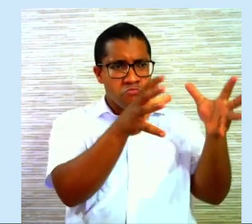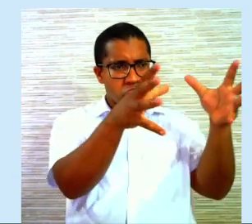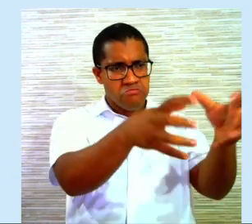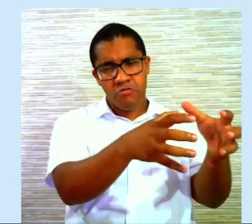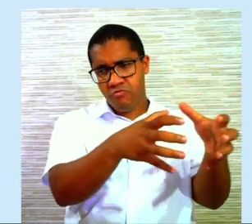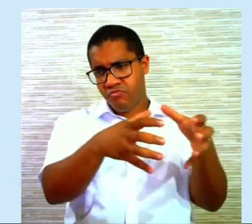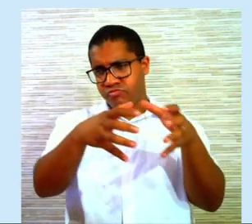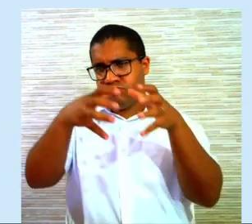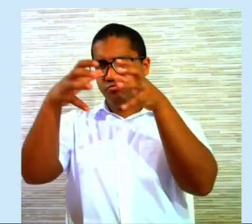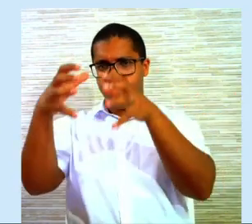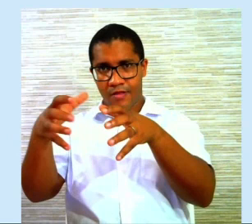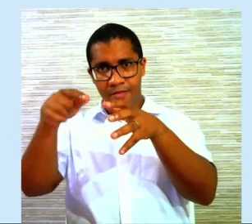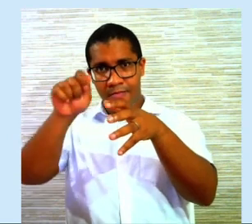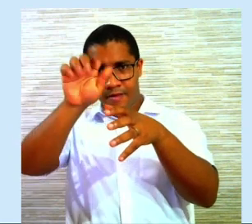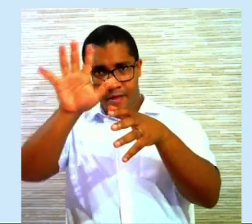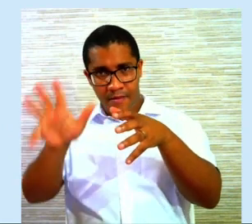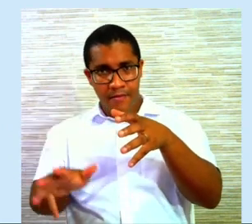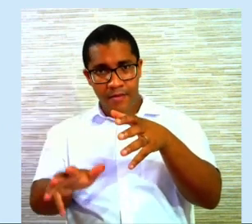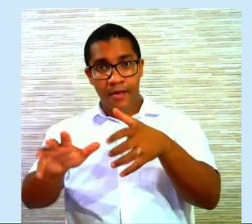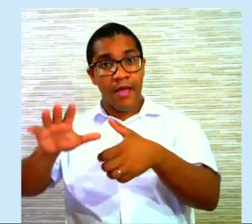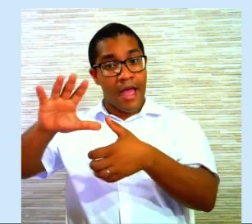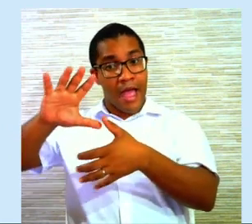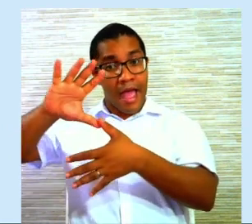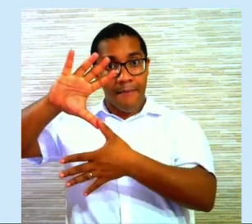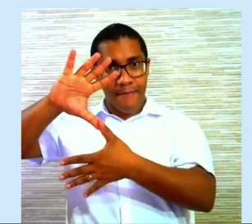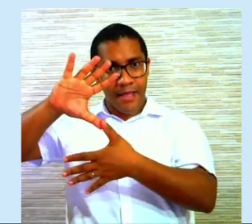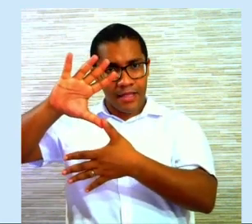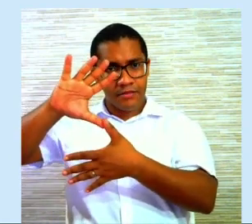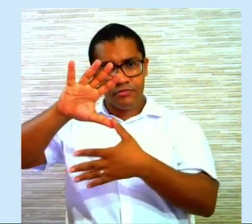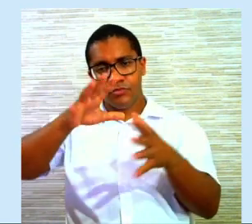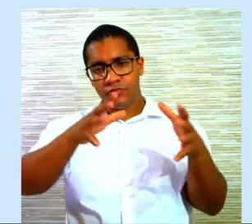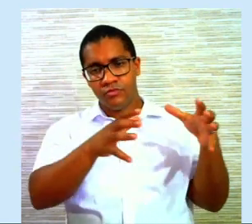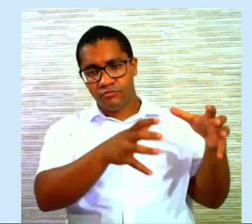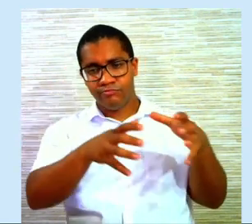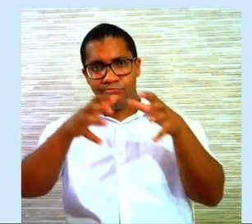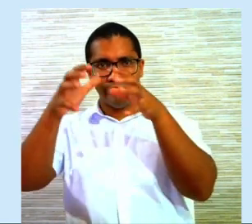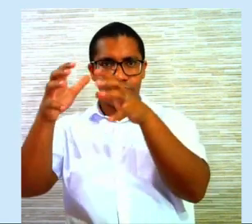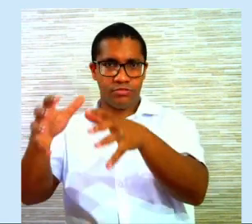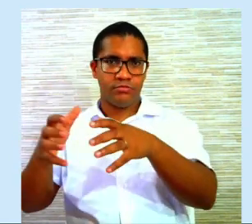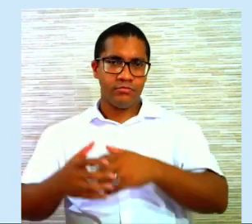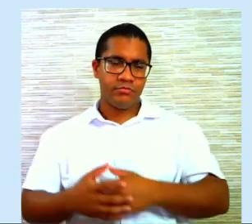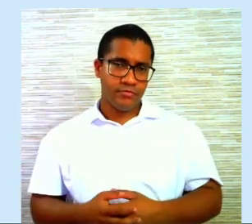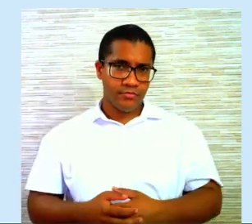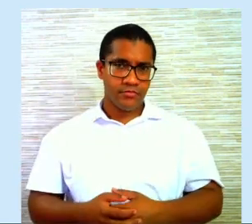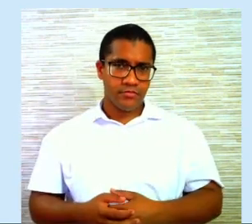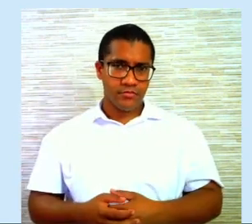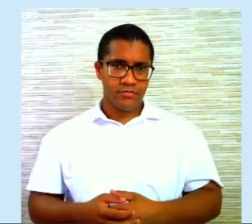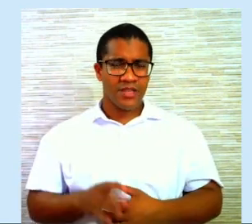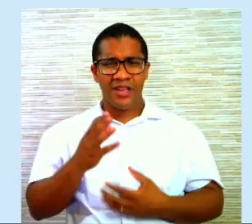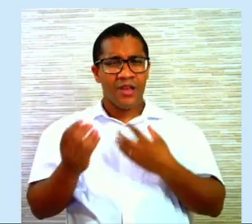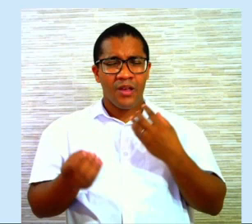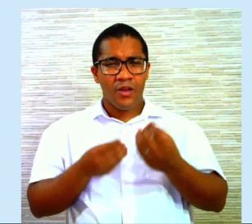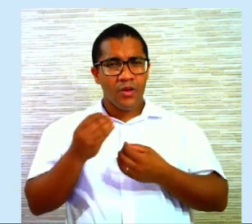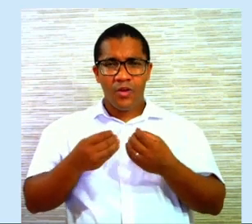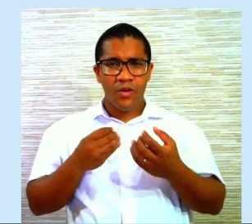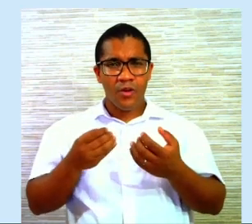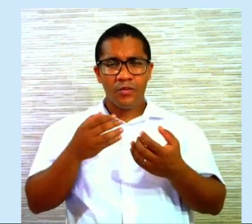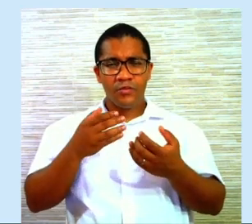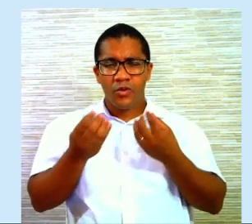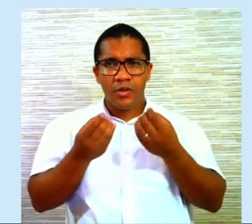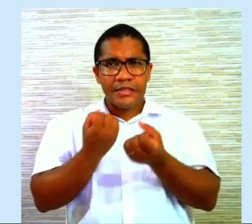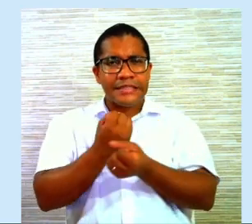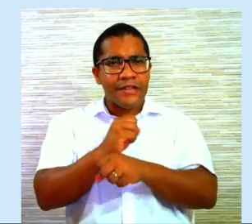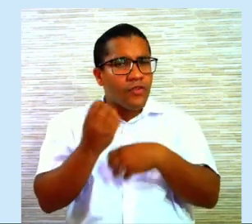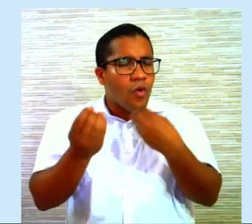contexto. Primeiro, aí você vai dizer, professor Cláudio Nascimento, queres ou não queres? Como era a escravidão no